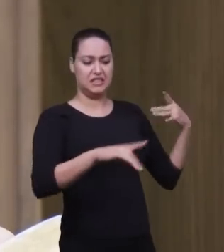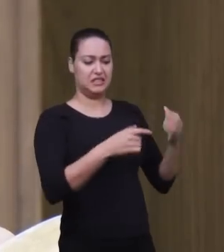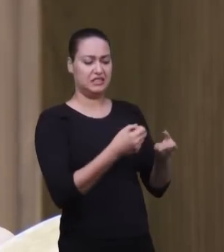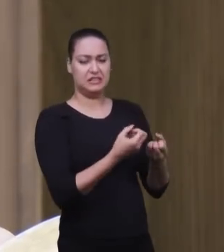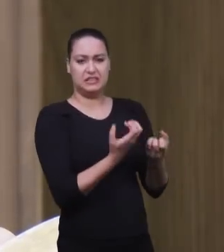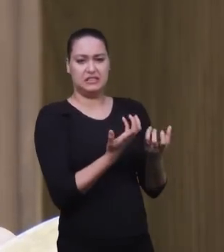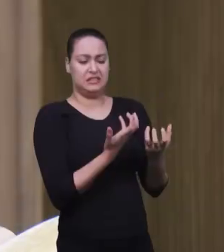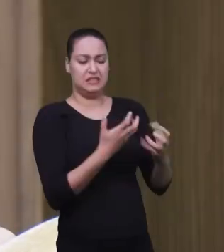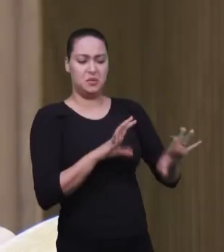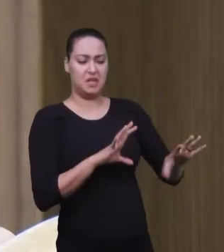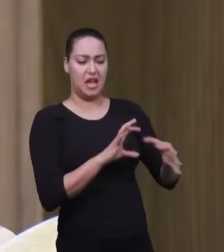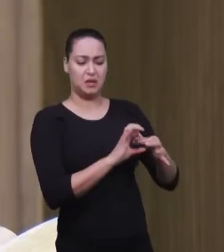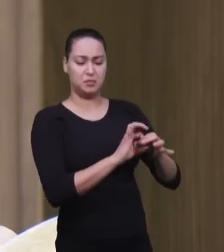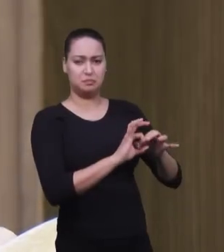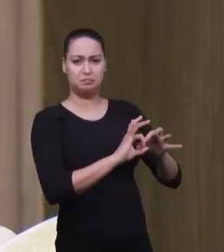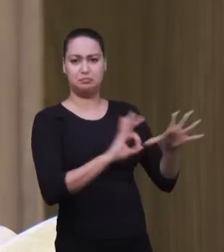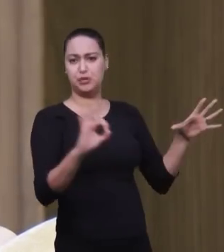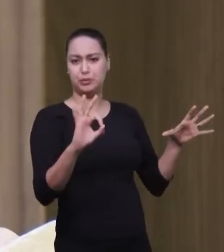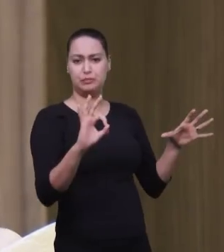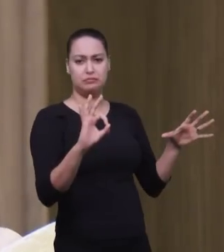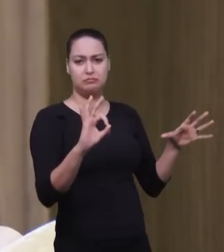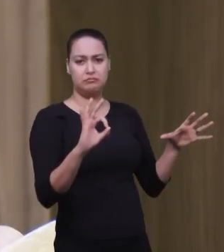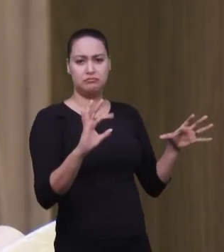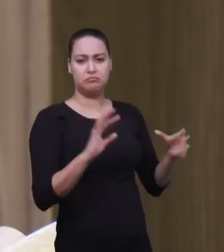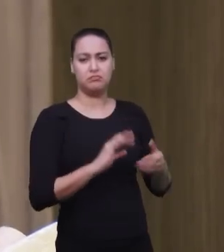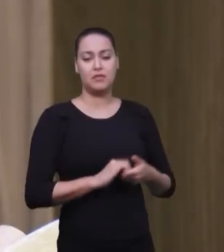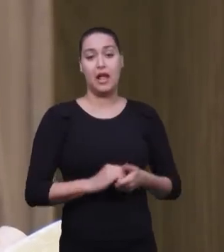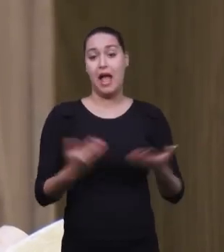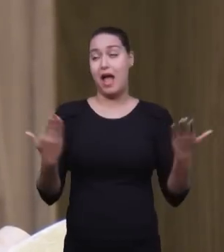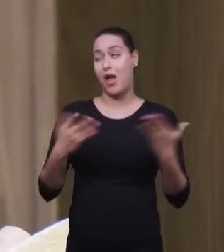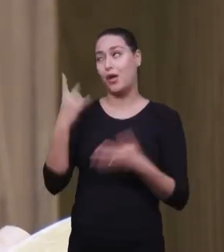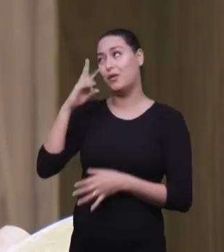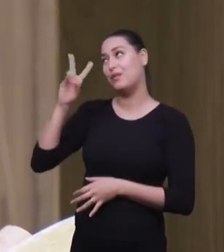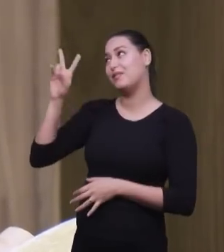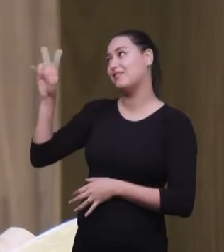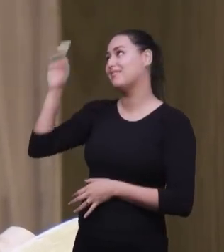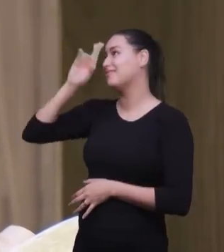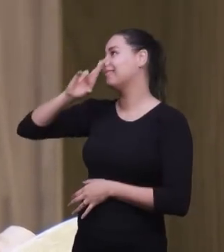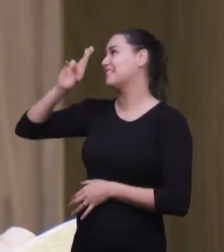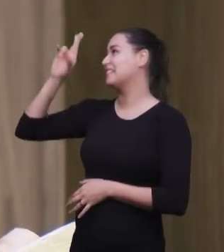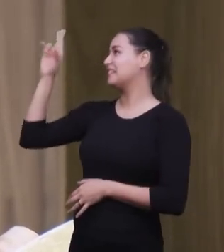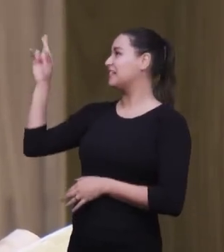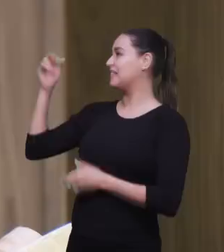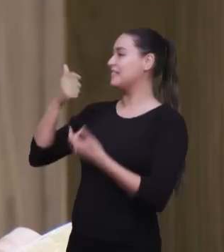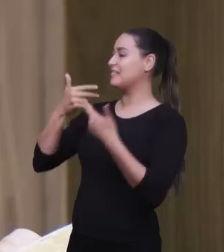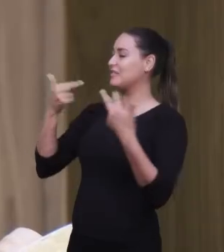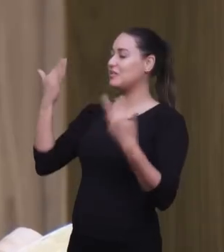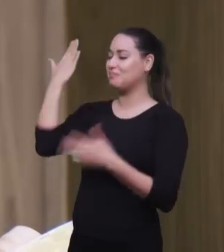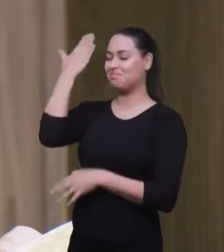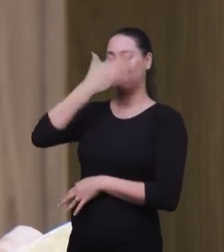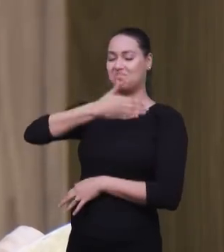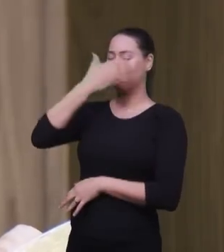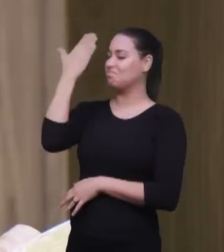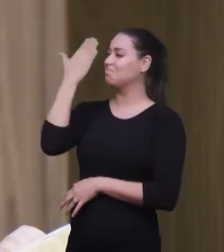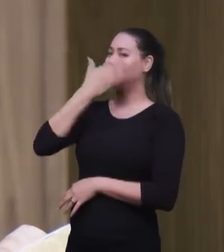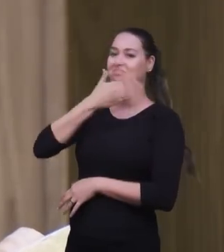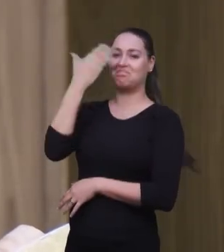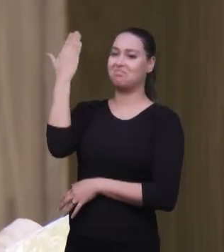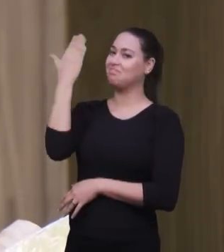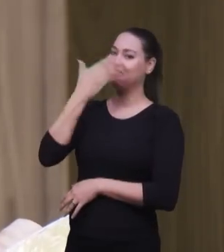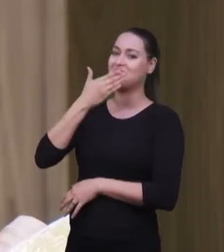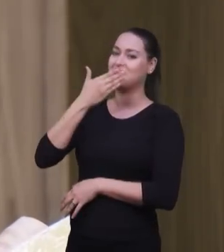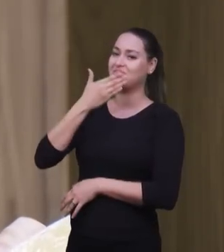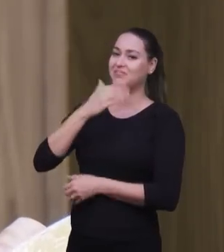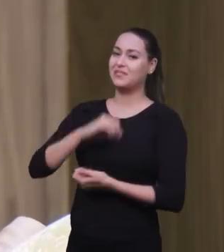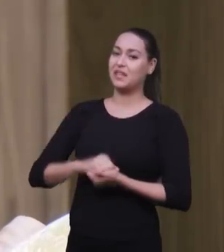laços. Agora ele estava olhando aquilo que era uma recompensa, aquilo que era invisível, o que os jovens falaram